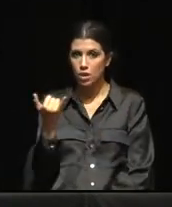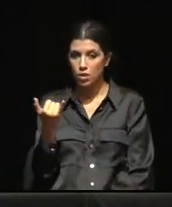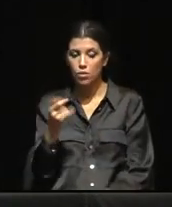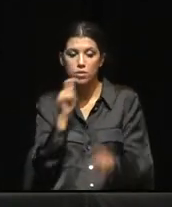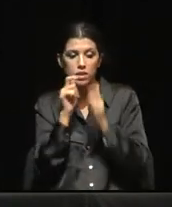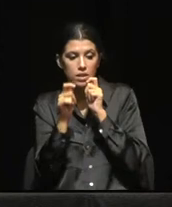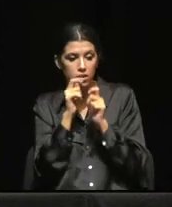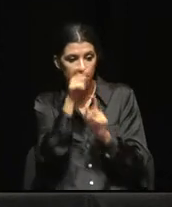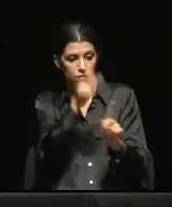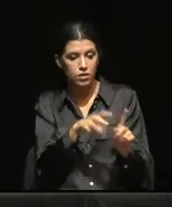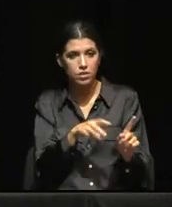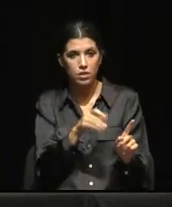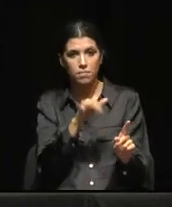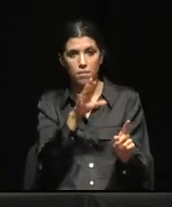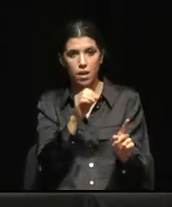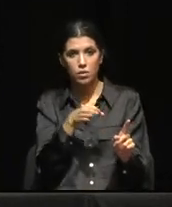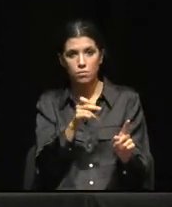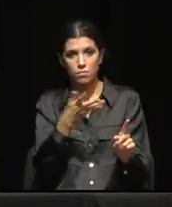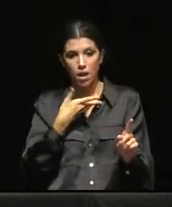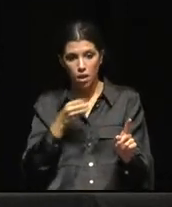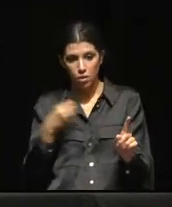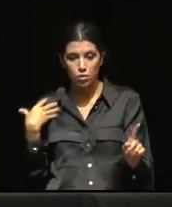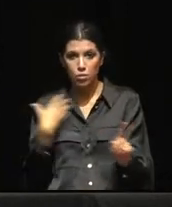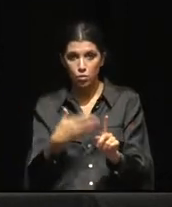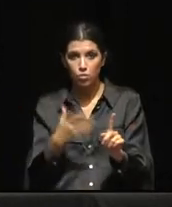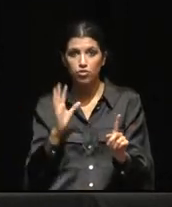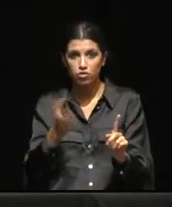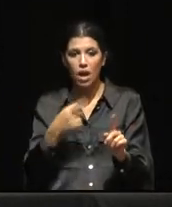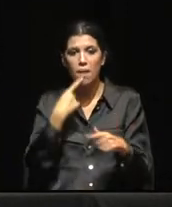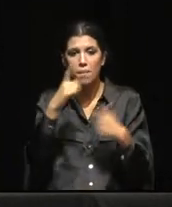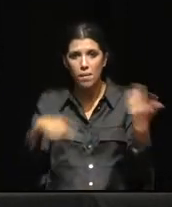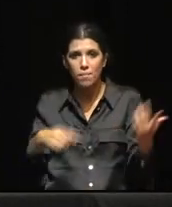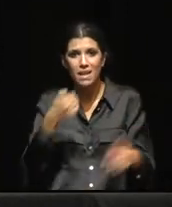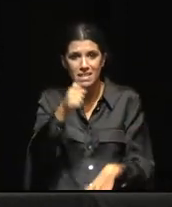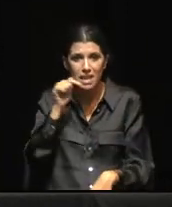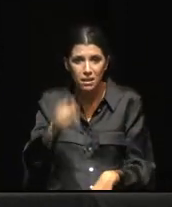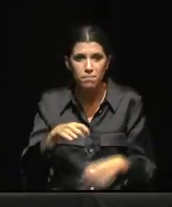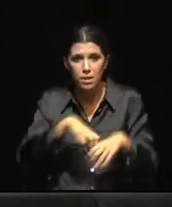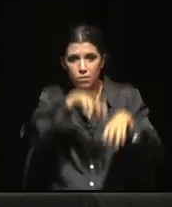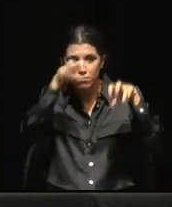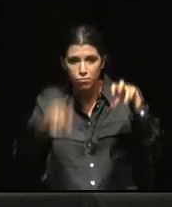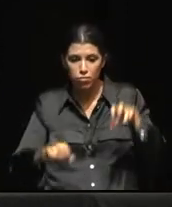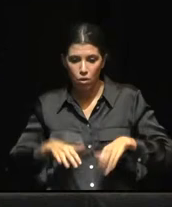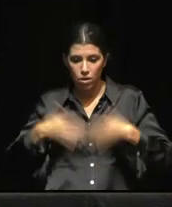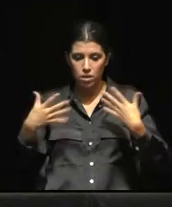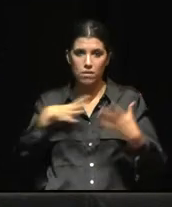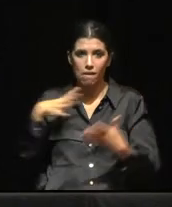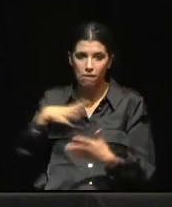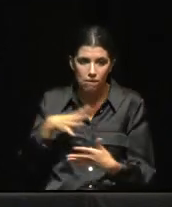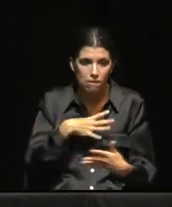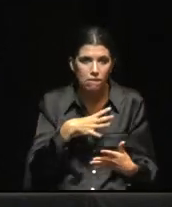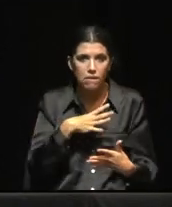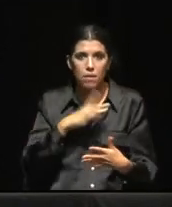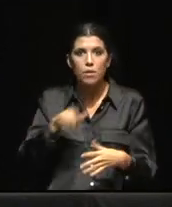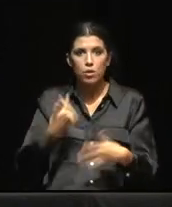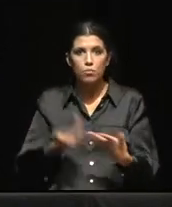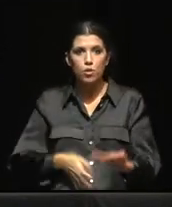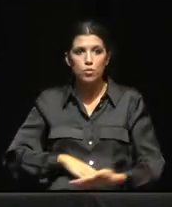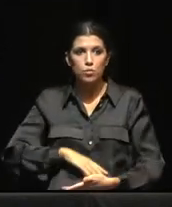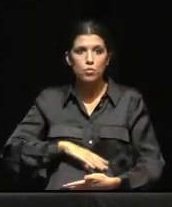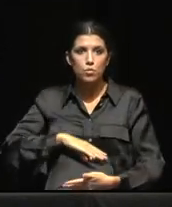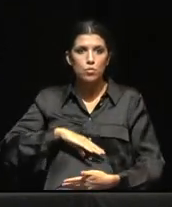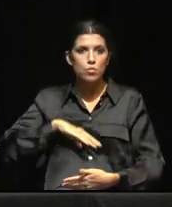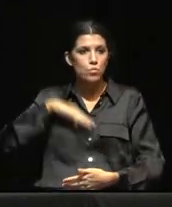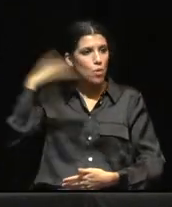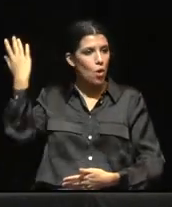pard já teria no seu currículo mais de 5000 saltos no início senti um grande medo mas com o passar do tempo essa sensação